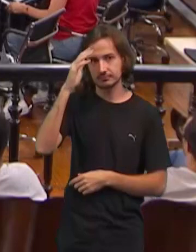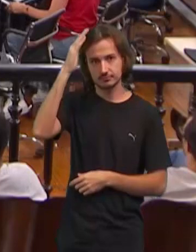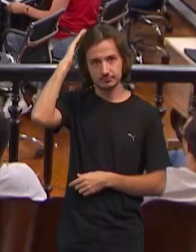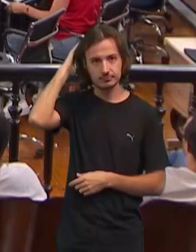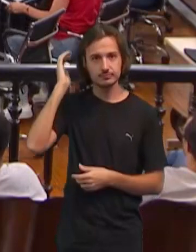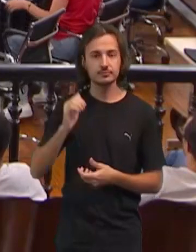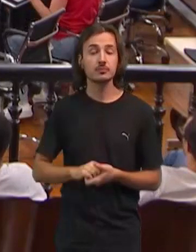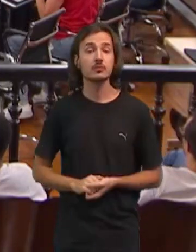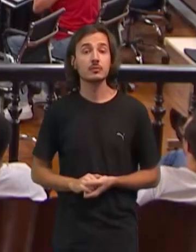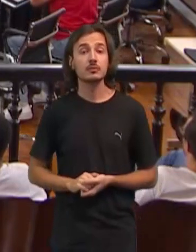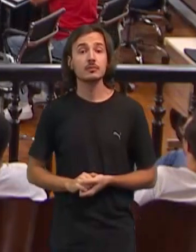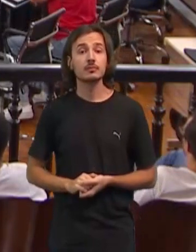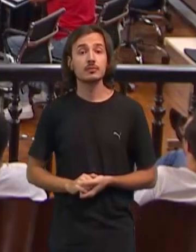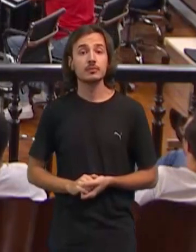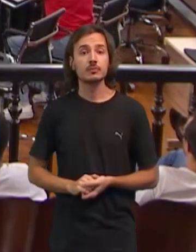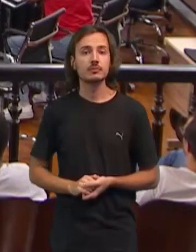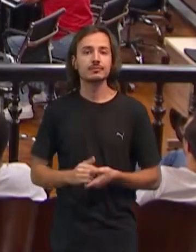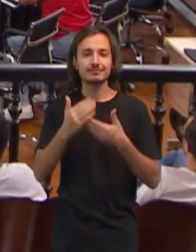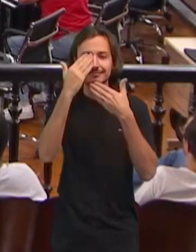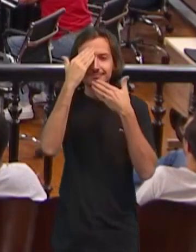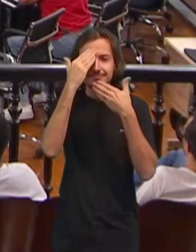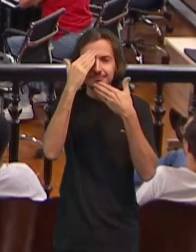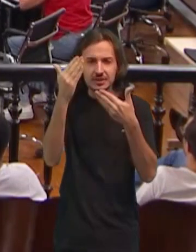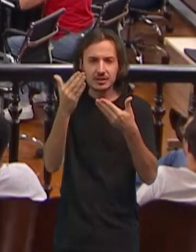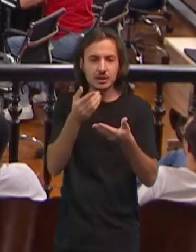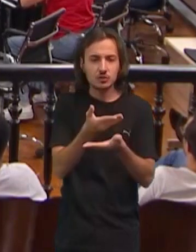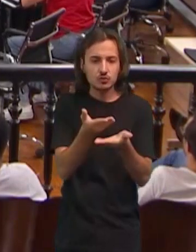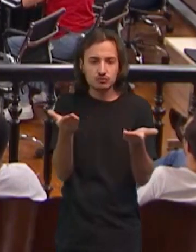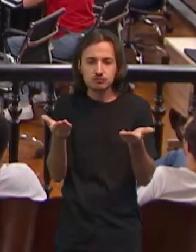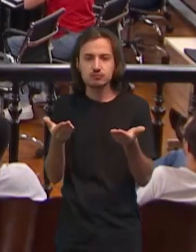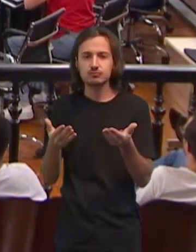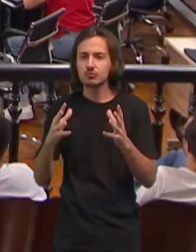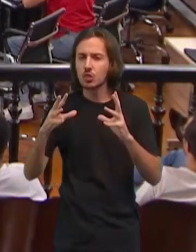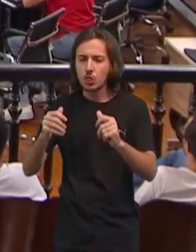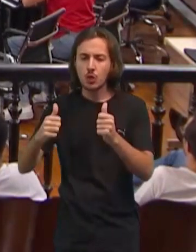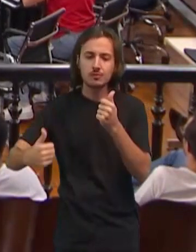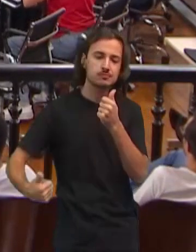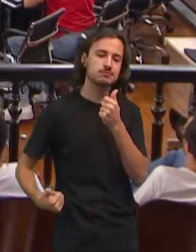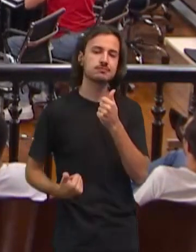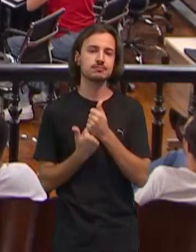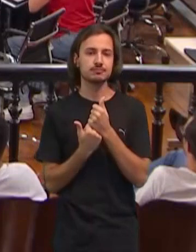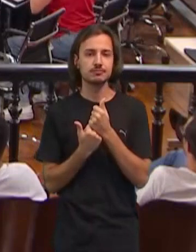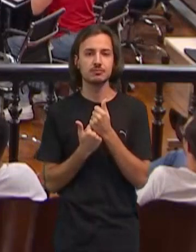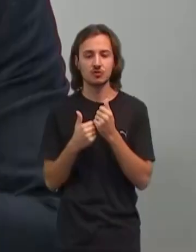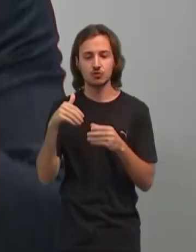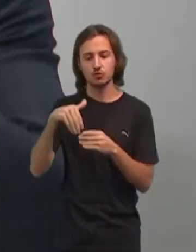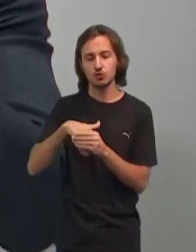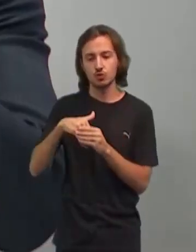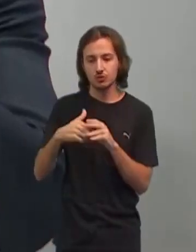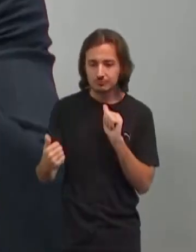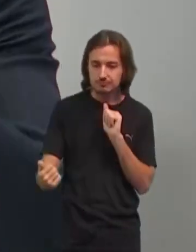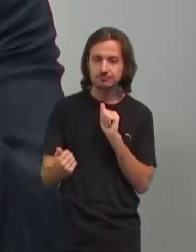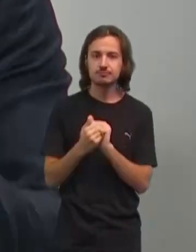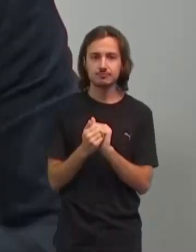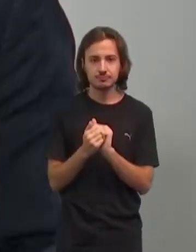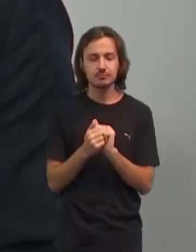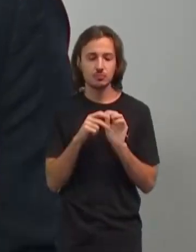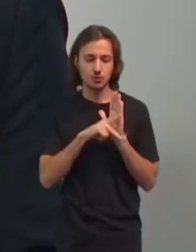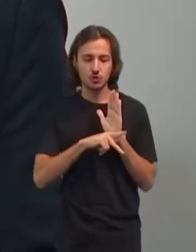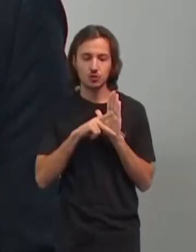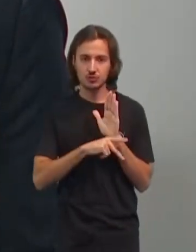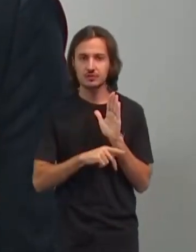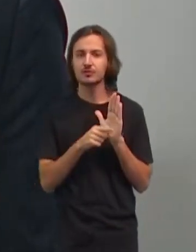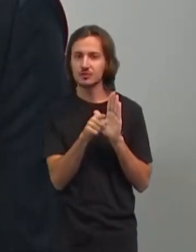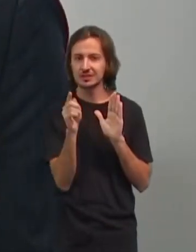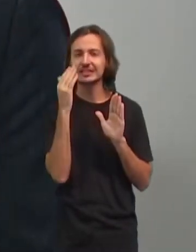Agradecer o apoio de todos os pares que votaram conosco esse projeto, entendendo a importância dele